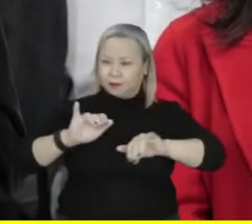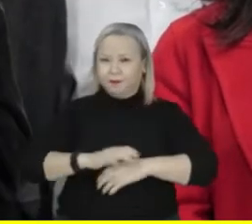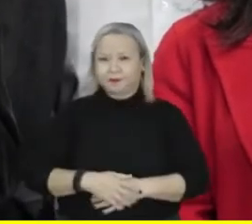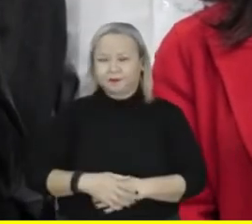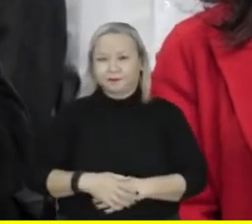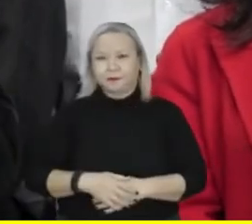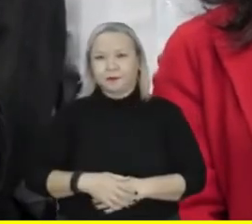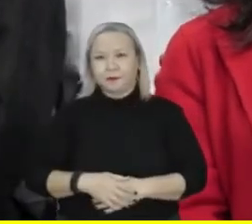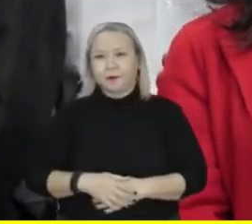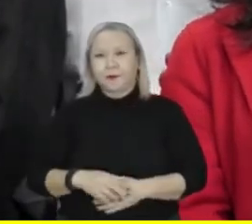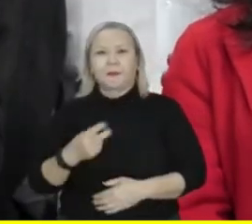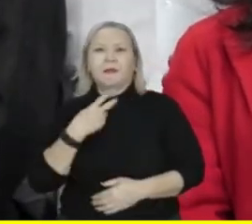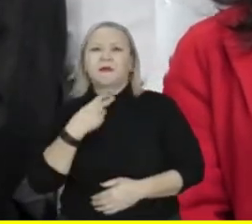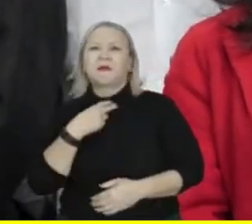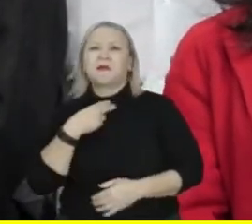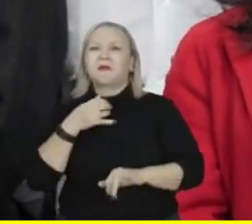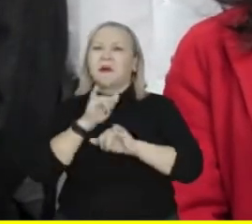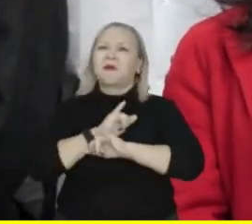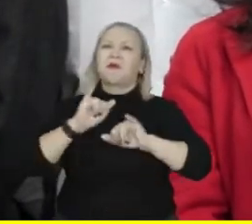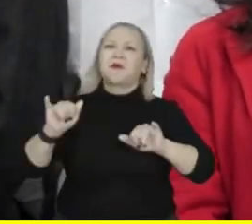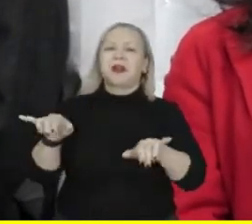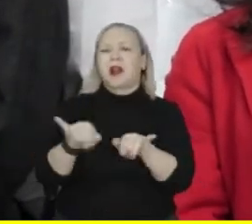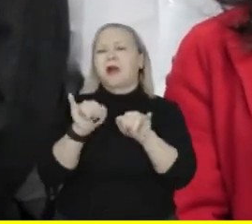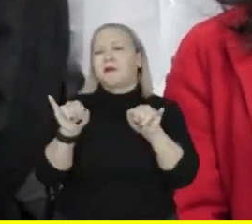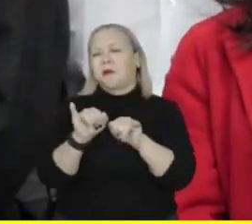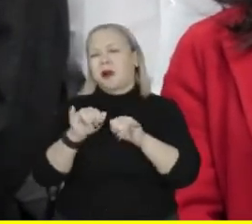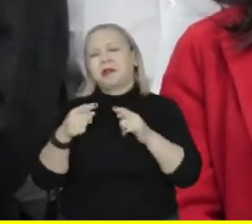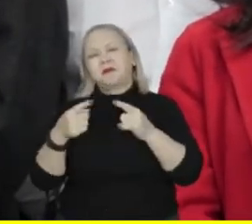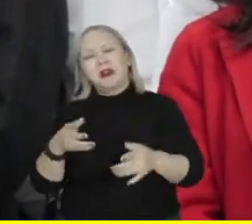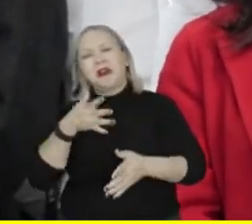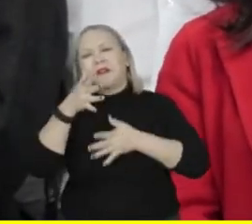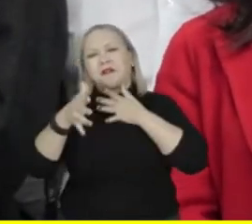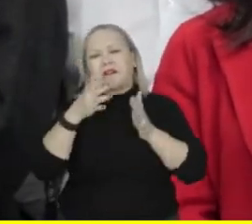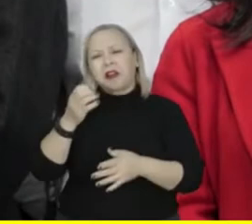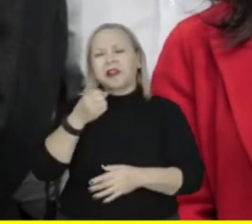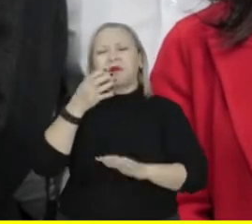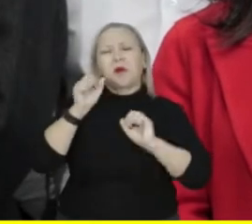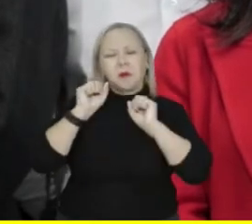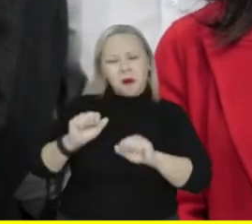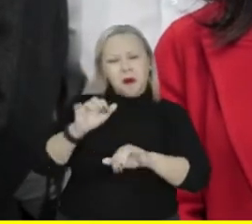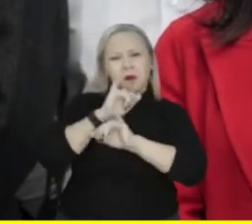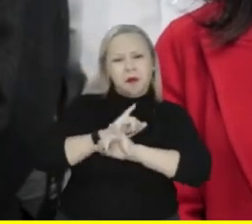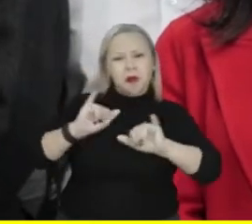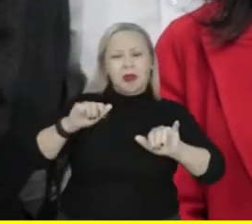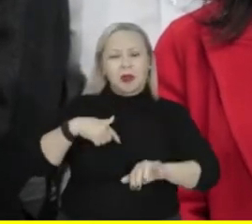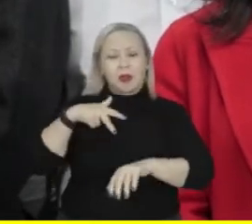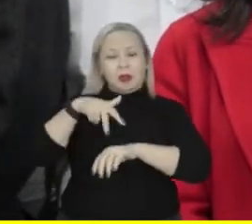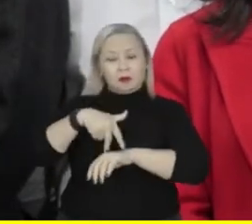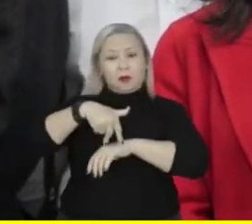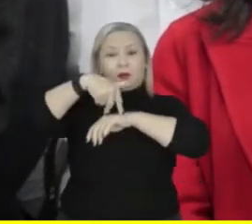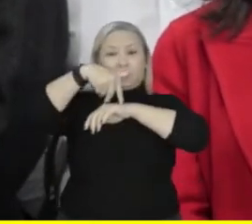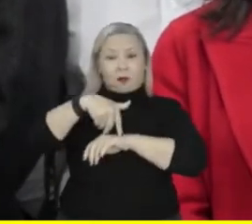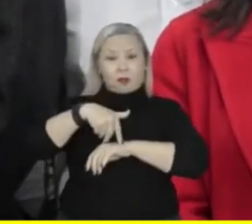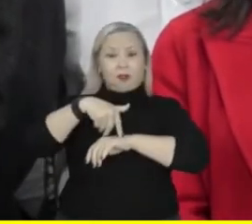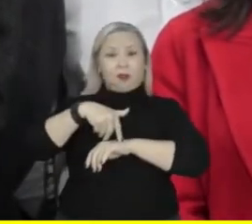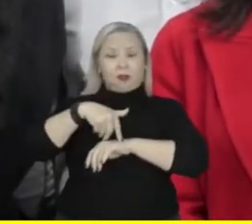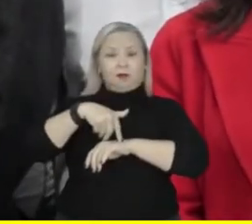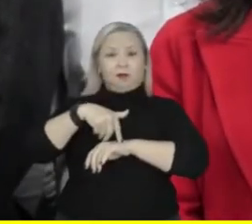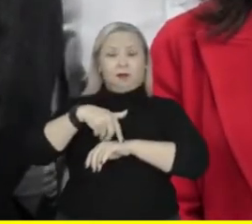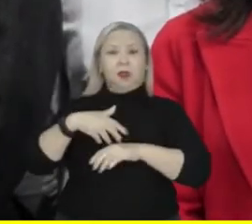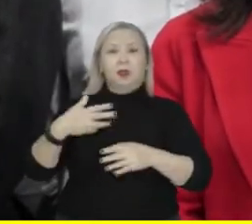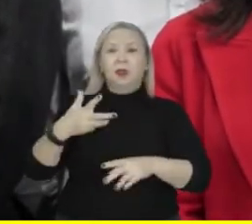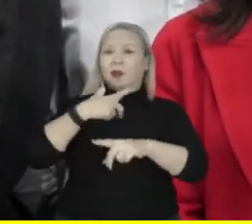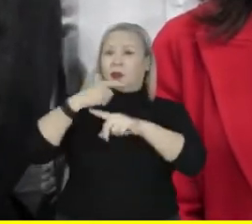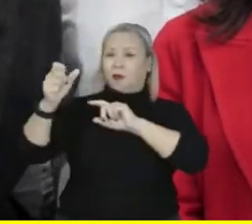aquilo que a gente falar de bom vocês podem publicar eu tô com inteira disposição nós vamos sair daqui agora vamos